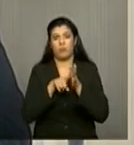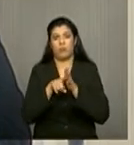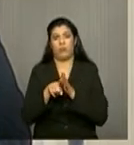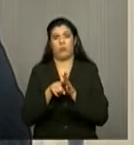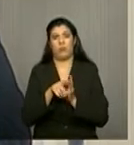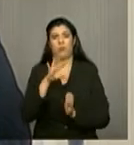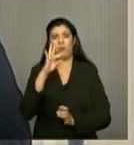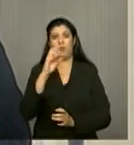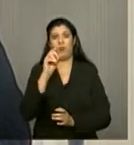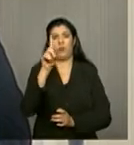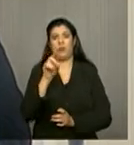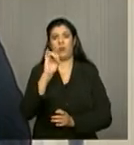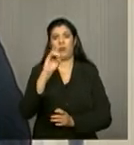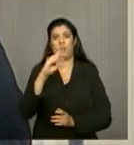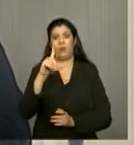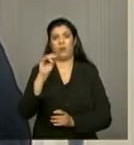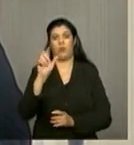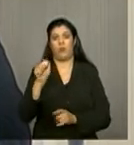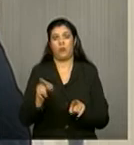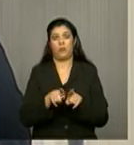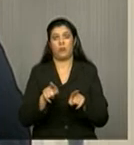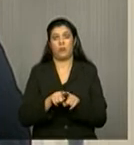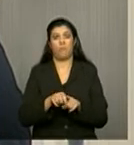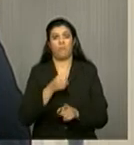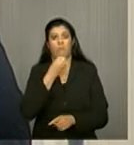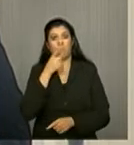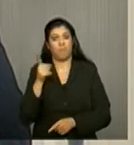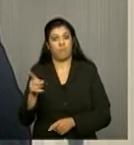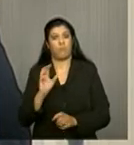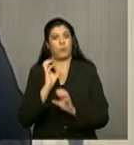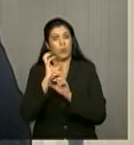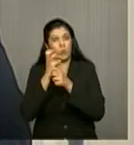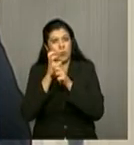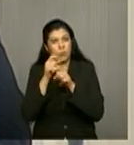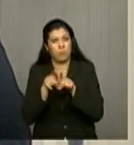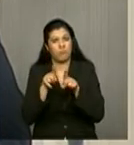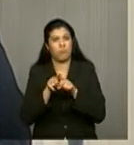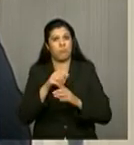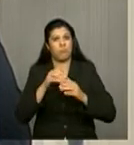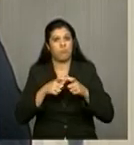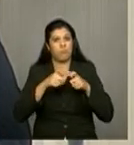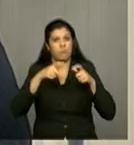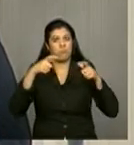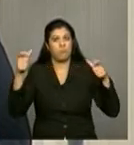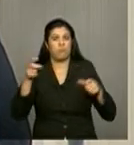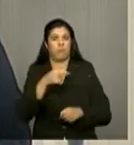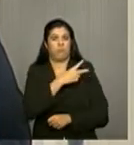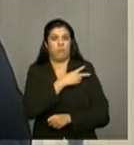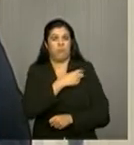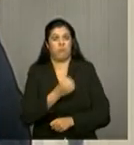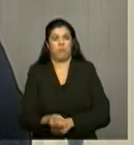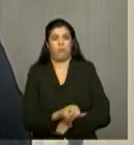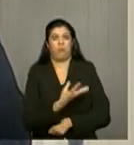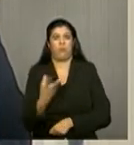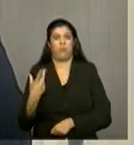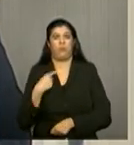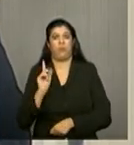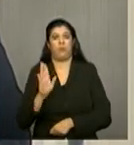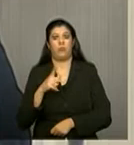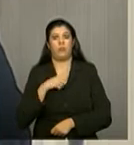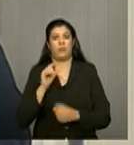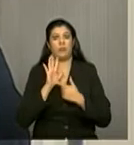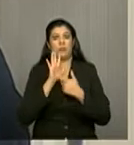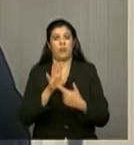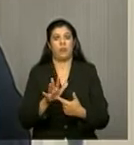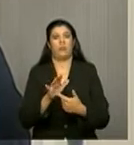tóxico a lógica por prestigioso laboratório e empilhando técnicas não usa como e proteômica que som